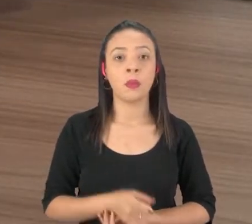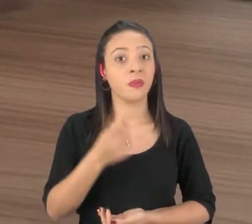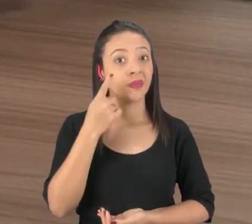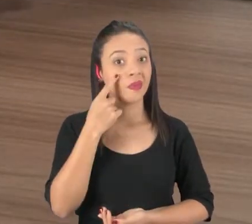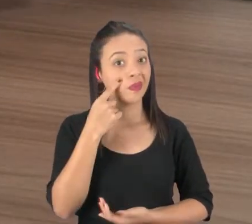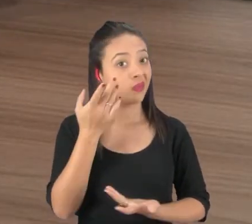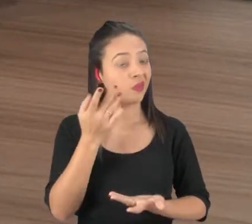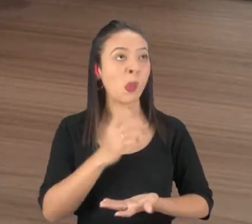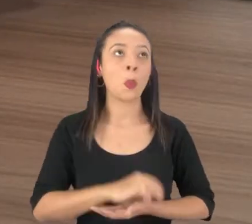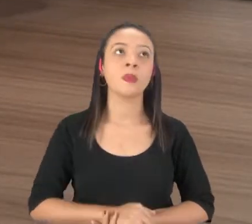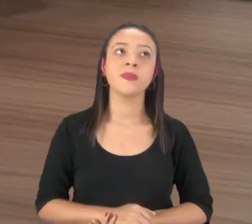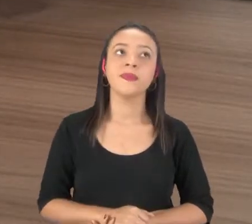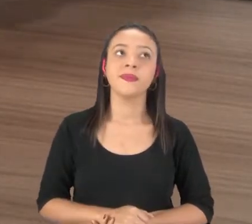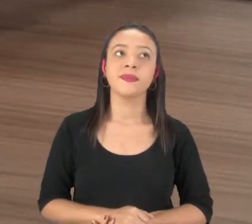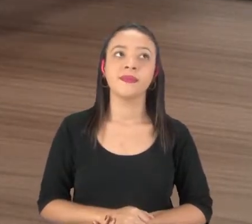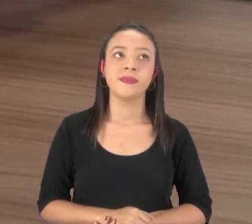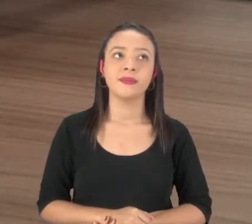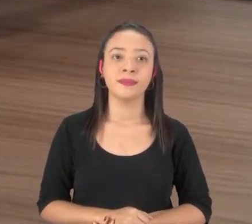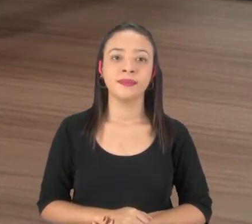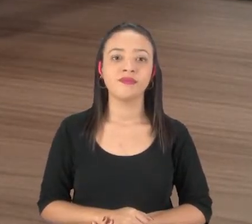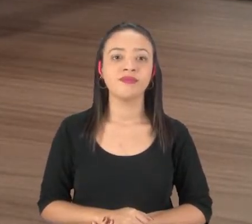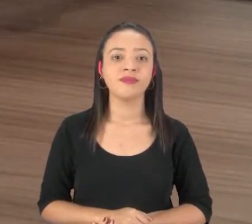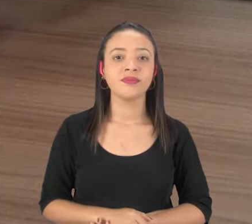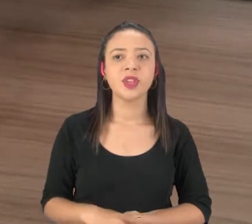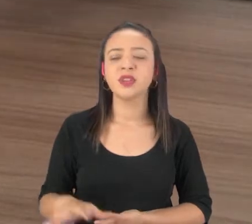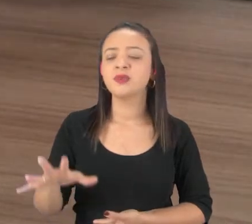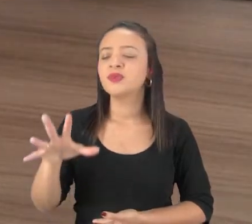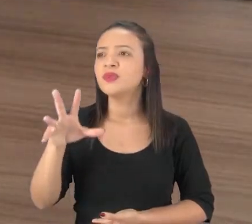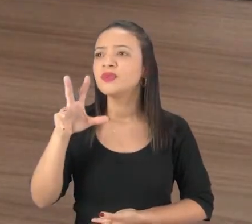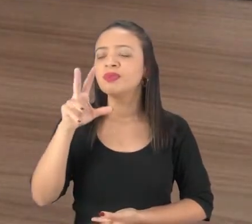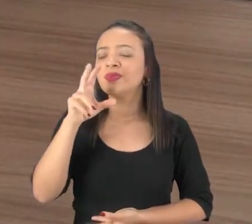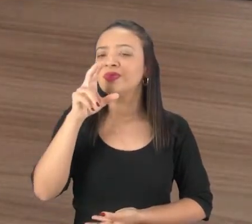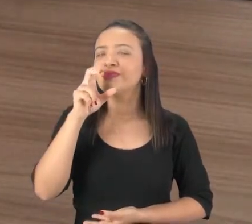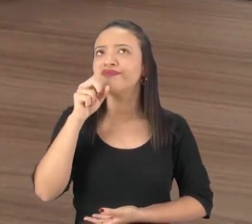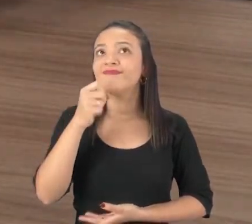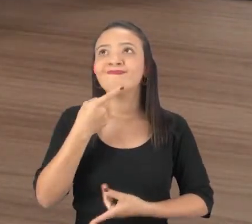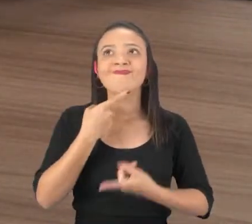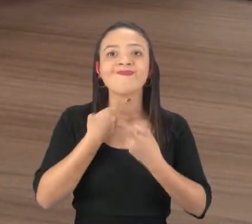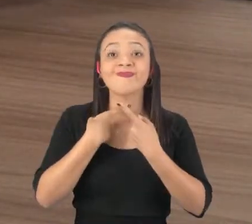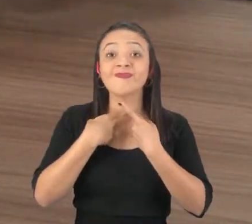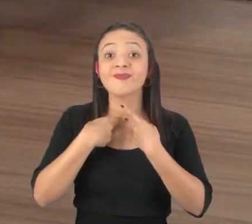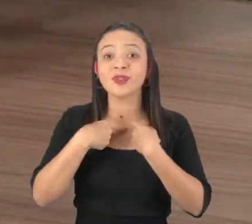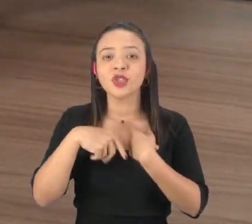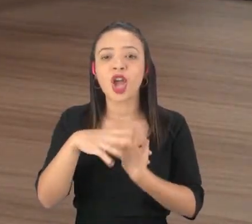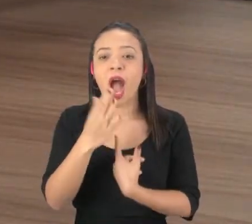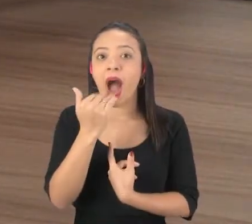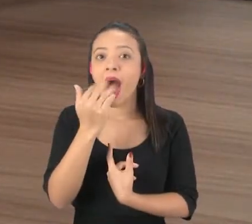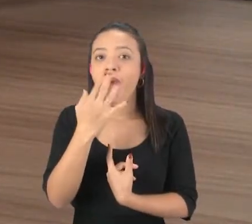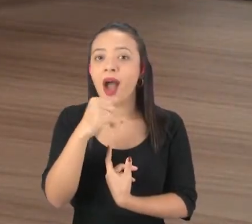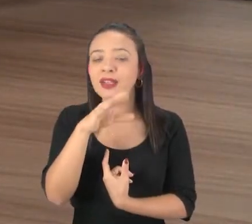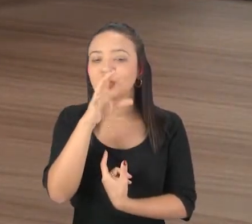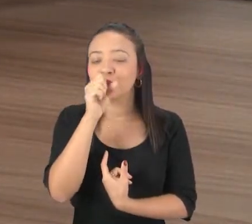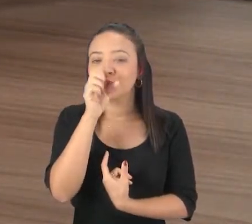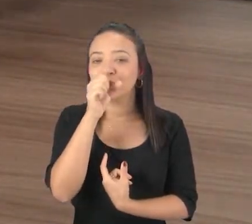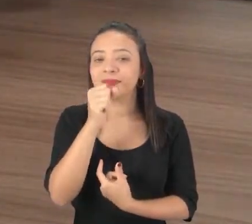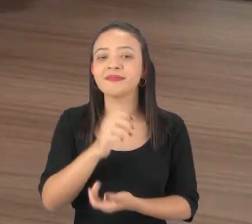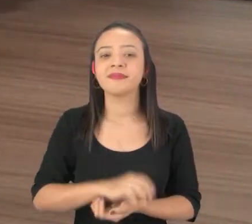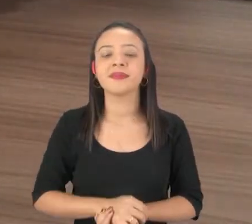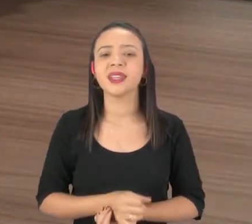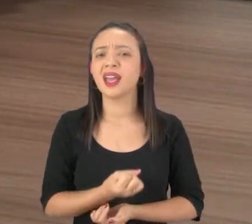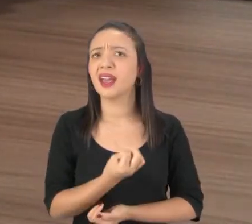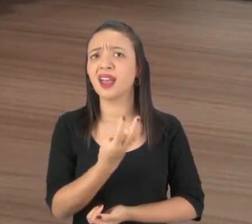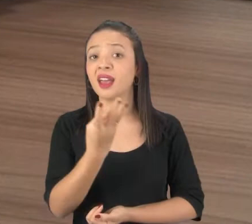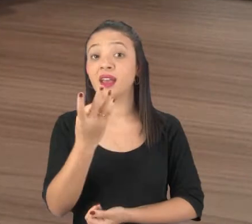olha só não tá cheirando aqui ó dá vontade de chupar essa laranja quantas